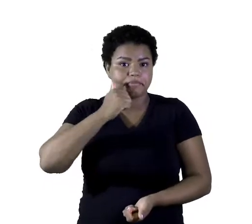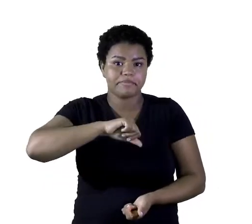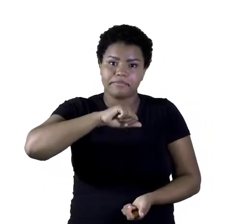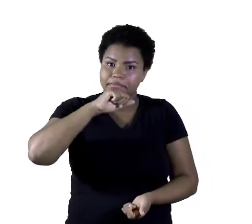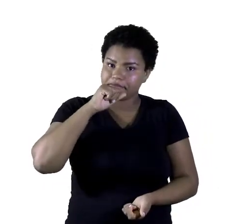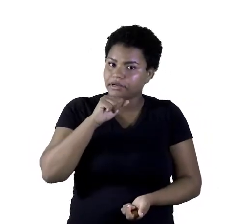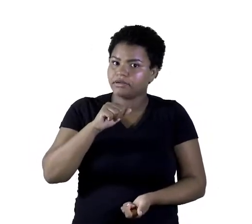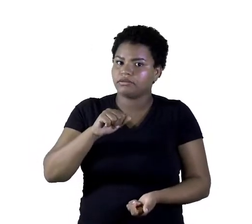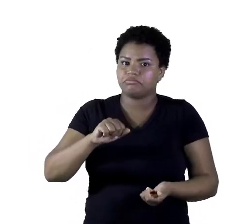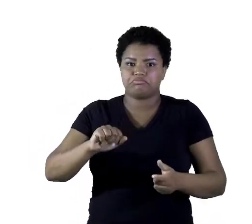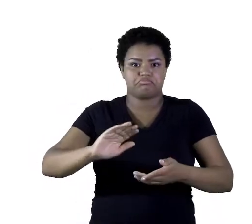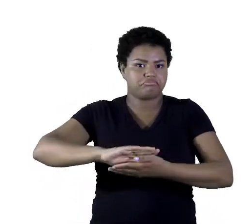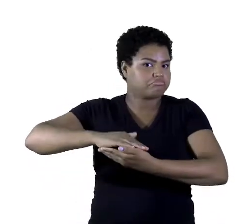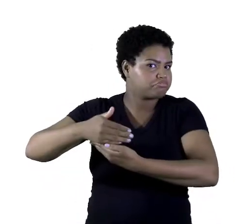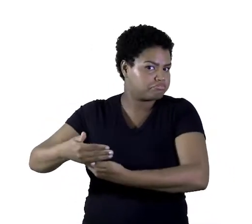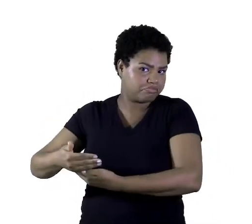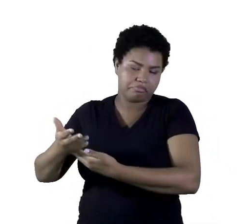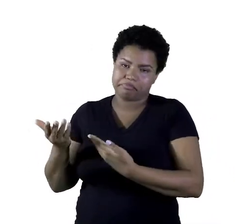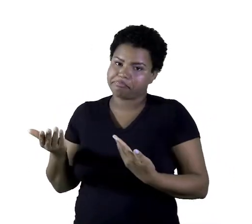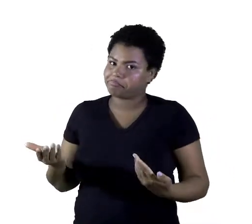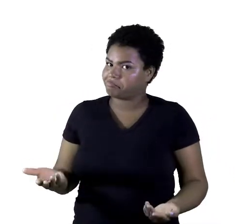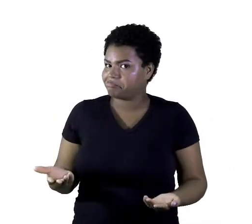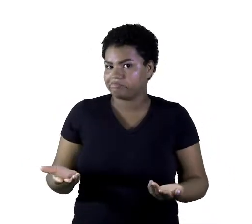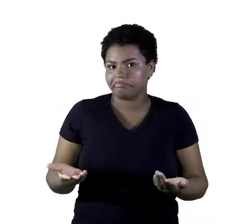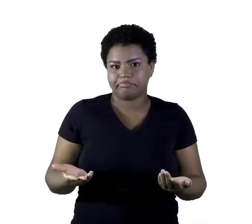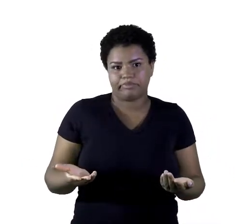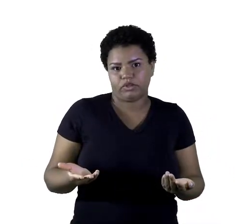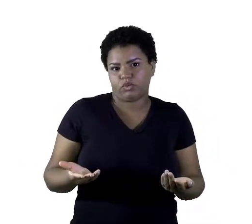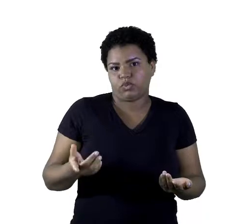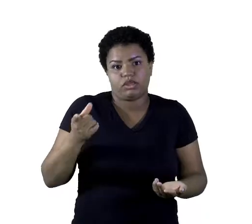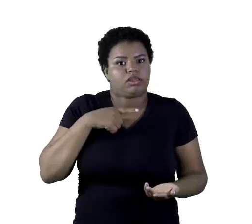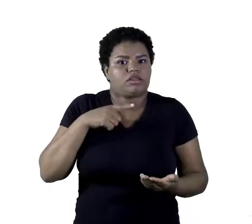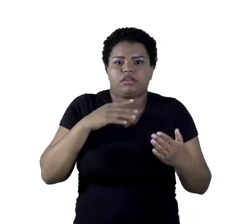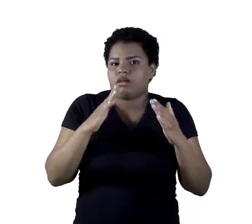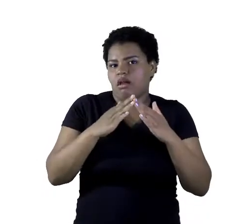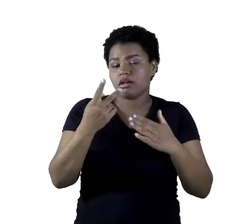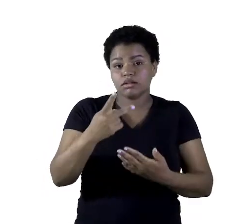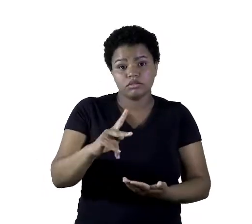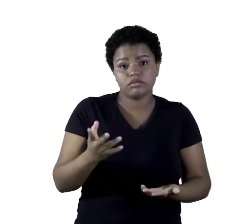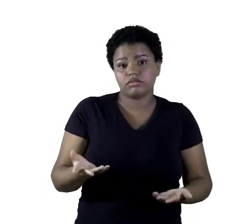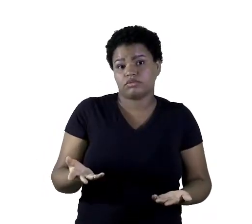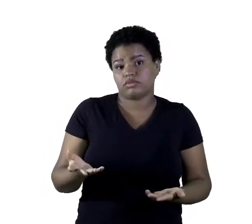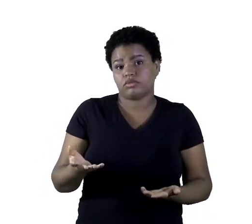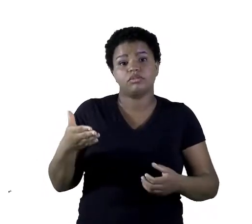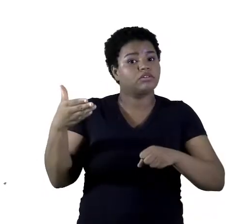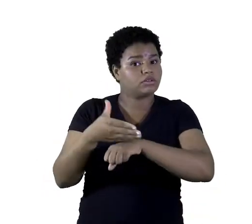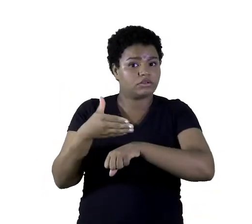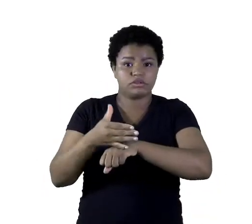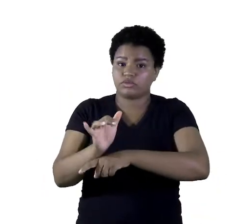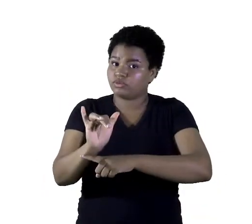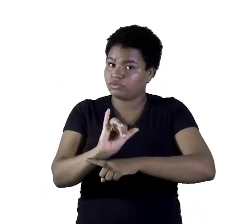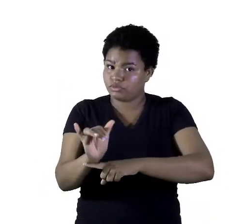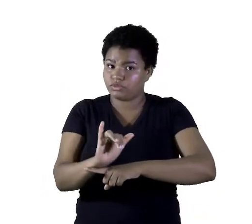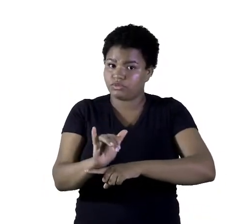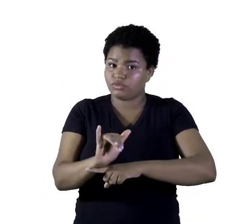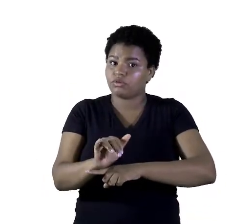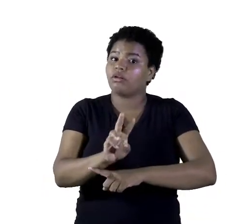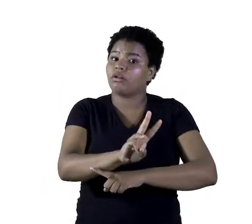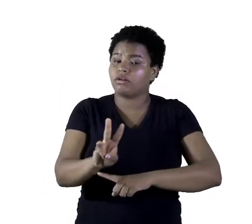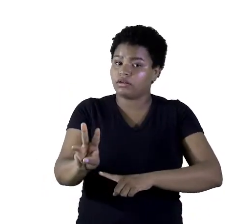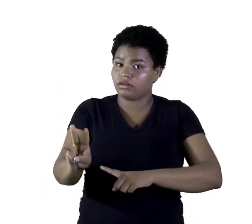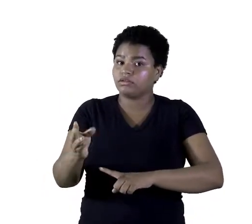vídeo? Tá vendo como é importante assistir o vídeo? Tem que ir lá assistir o vídeo, tá certo? Tem que dar